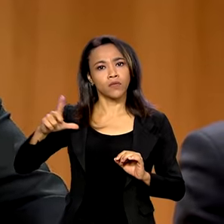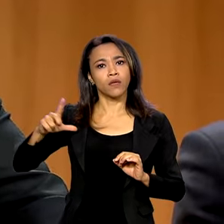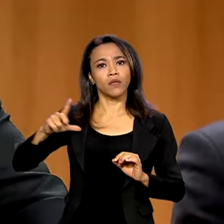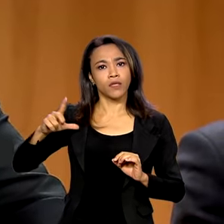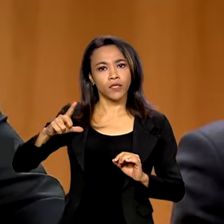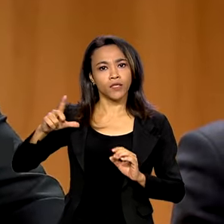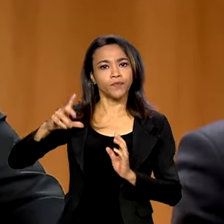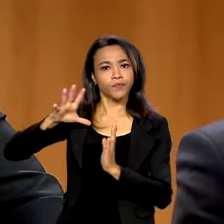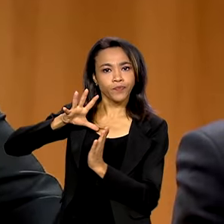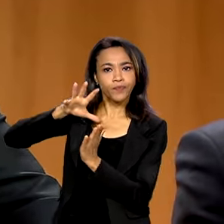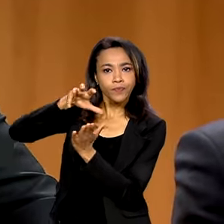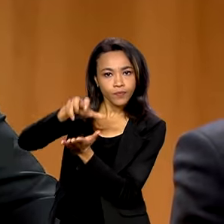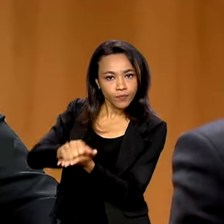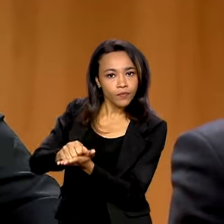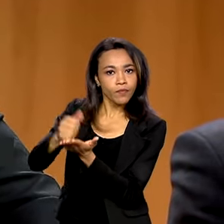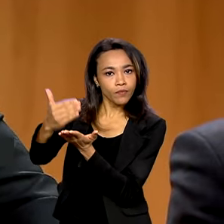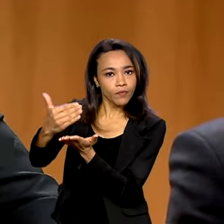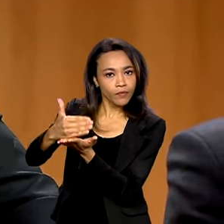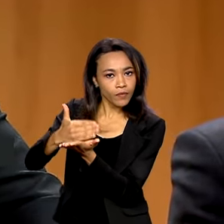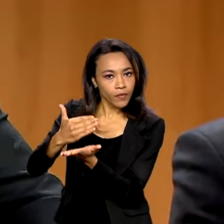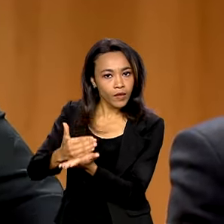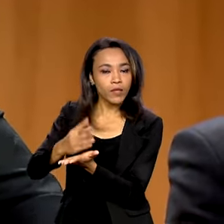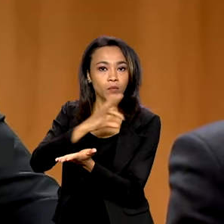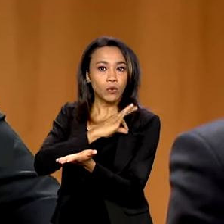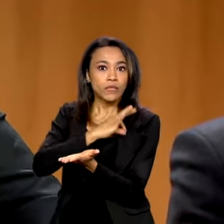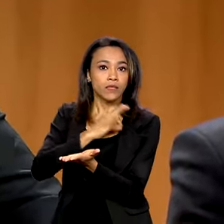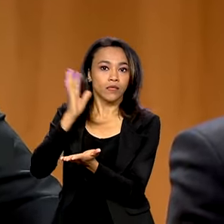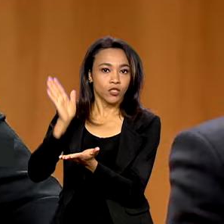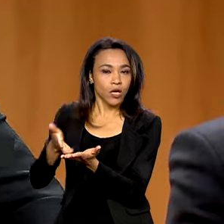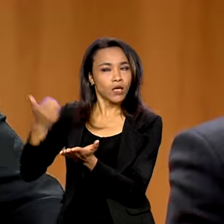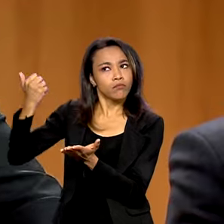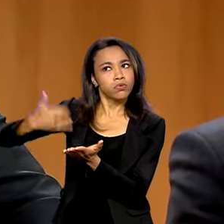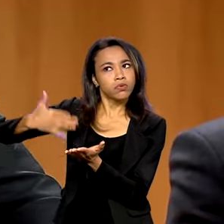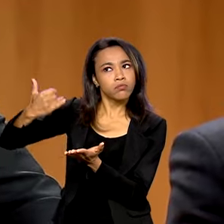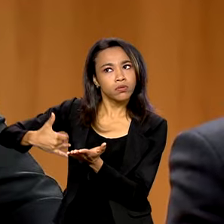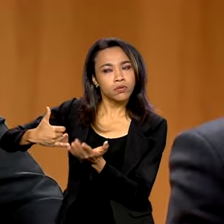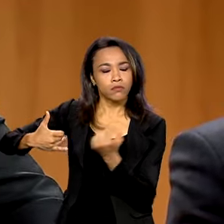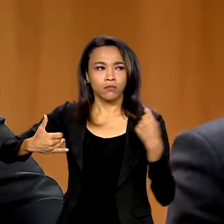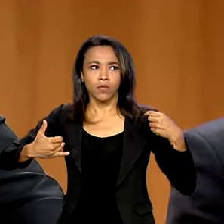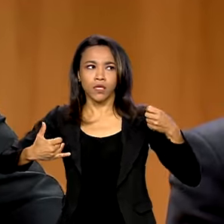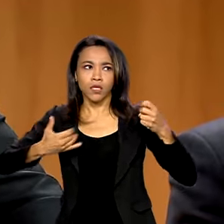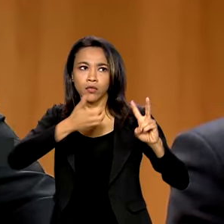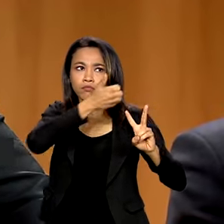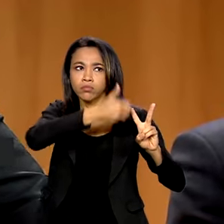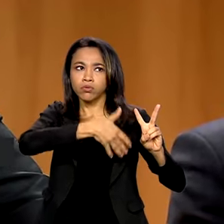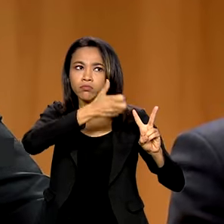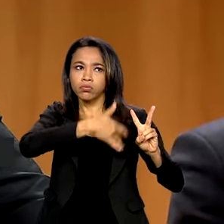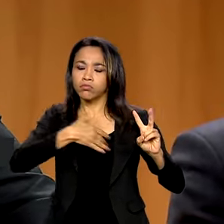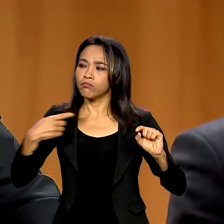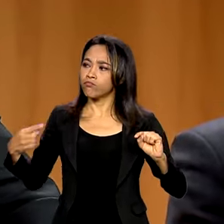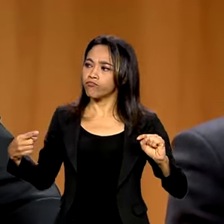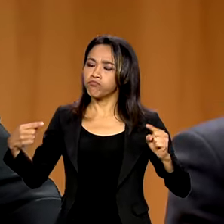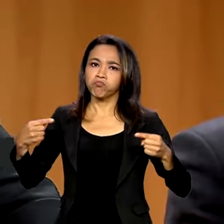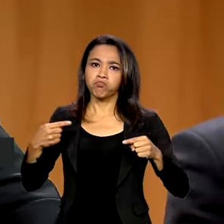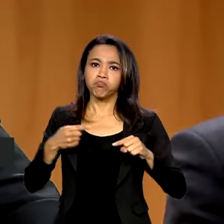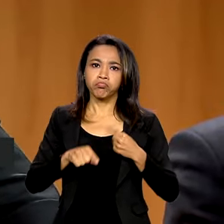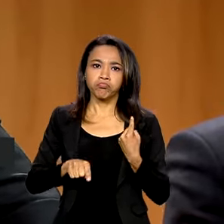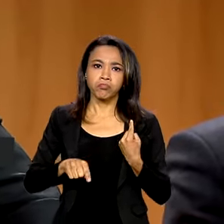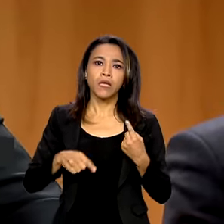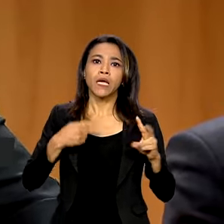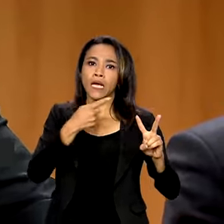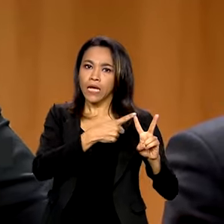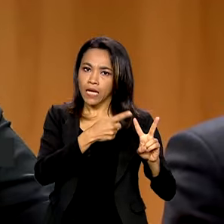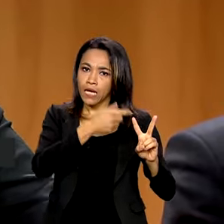de posse da polícia. Então, o senhor Elcio narra a dinâmica do crime, ele